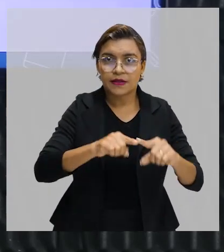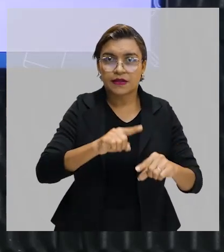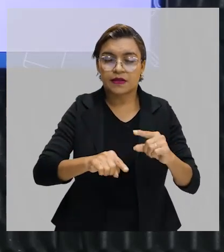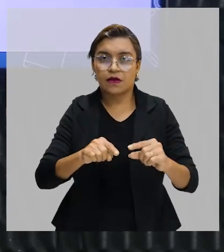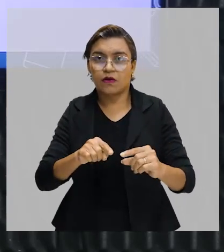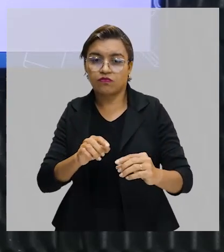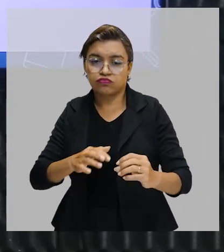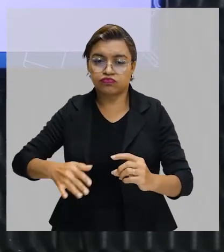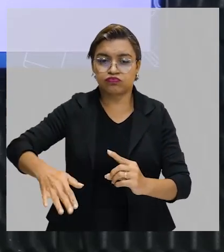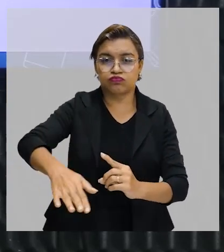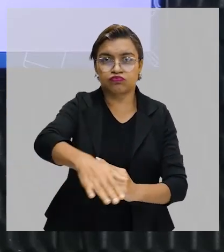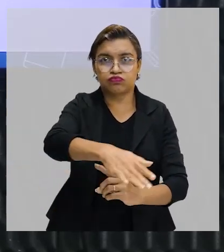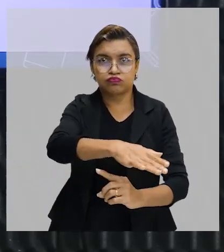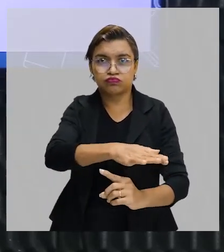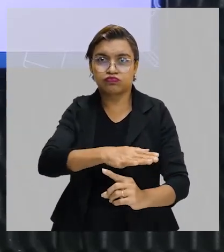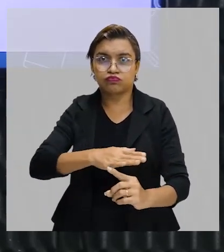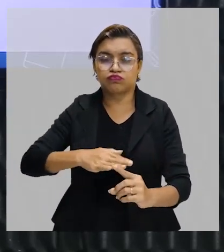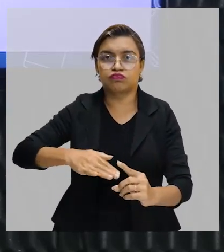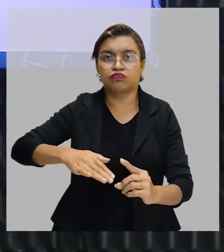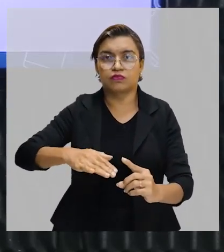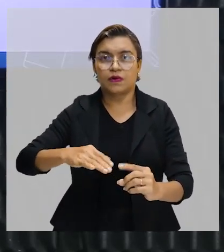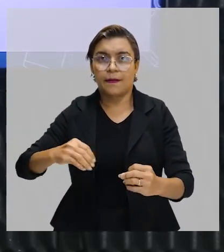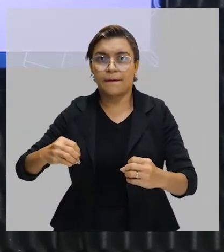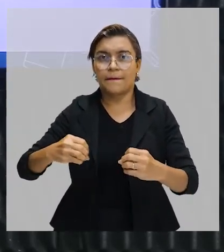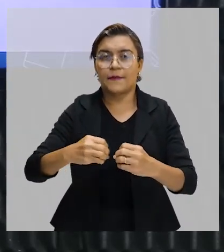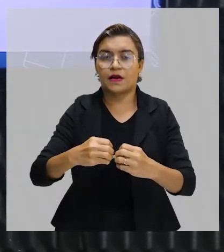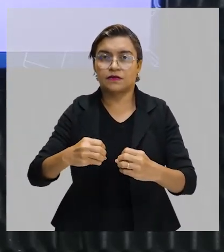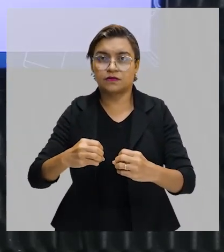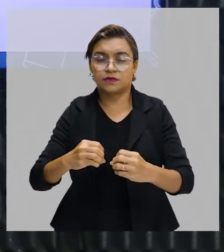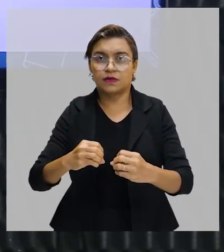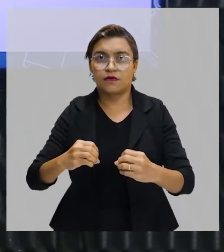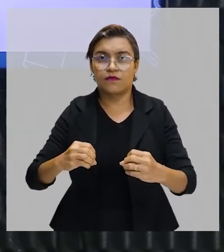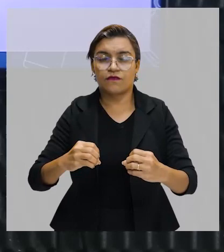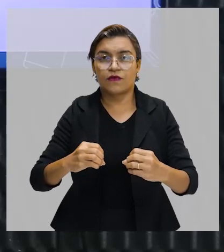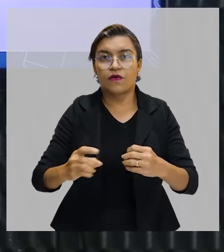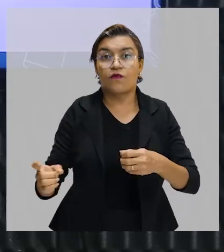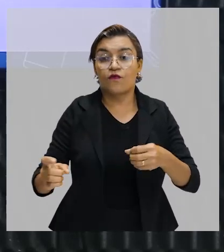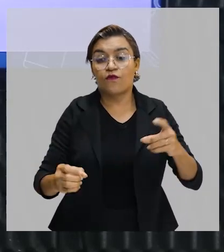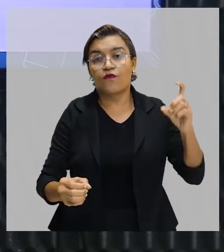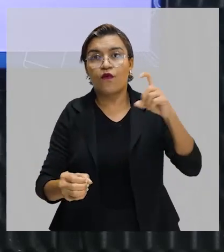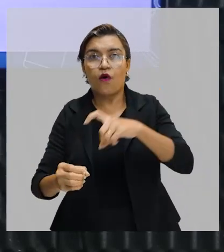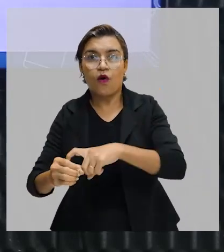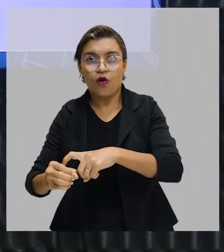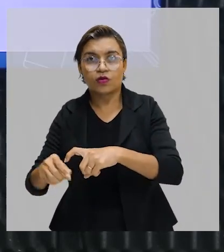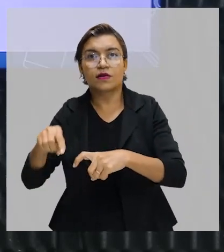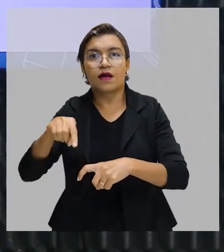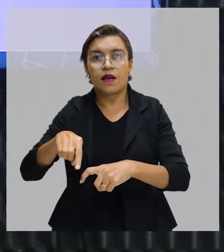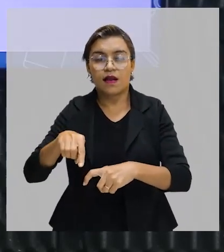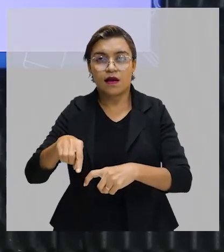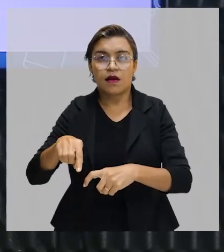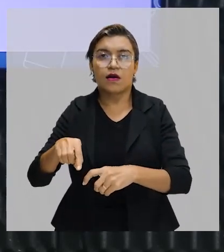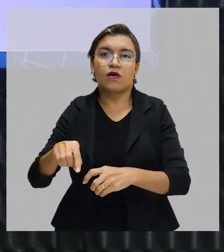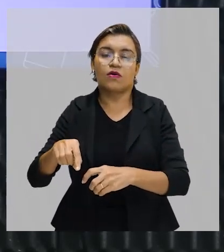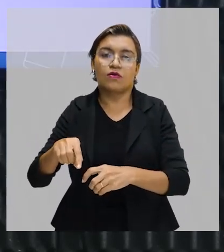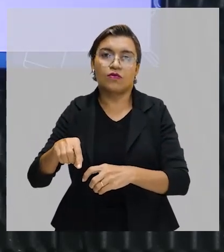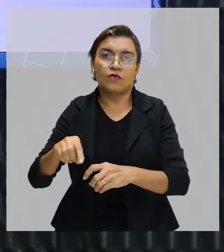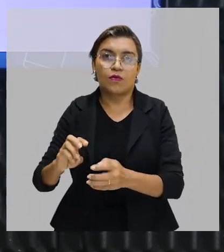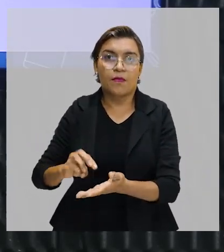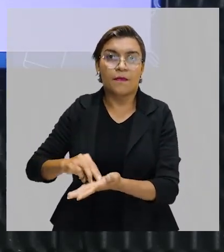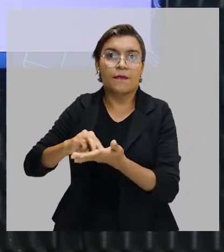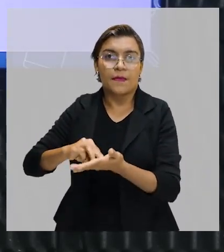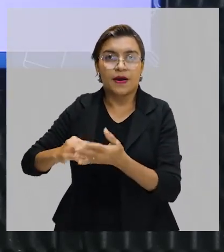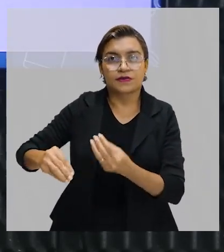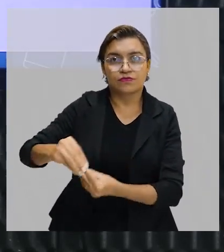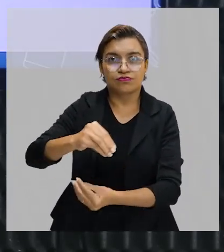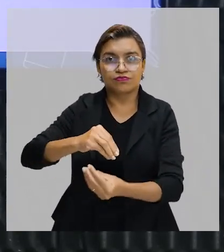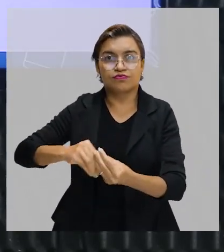refletir esses nêutrons. Né? Esses nêutrons vão bater nessa parte refletora e vai retornar para o local onde tem aquela quantidade de massa do